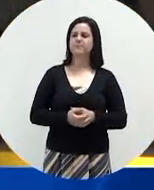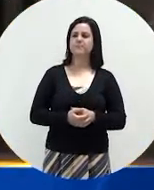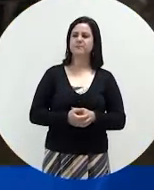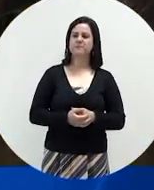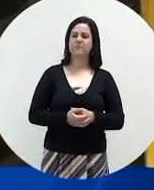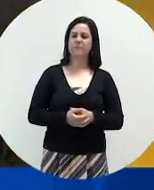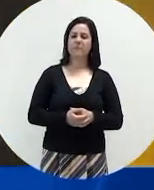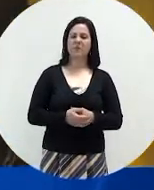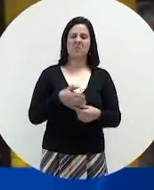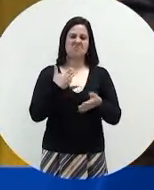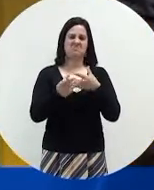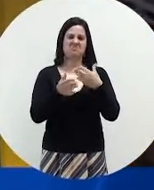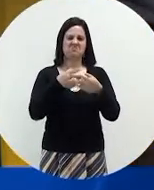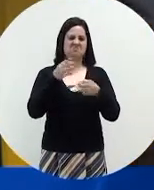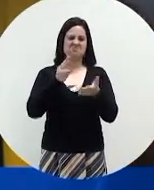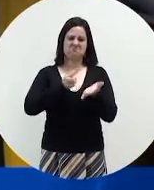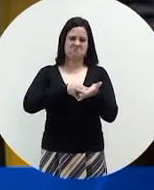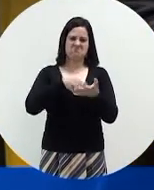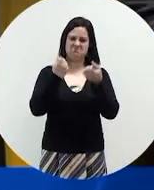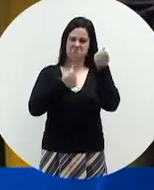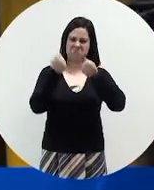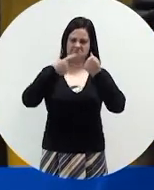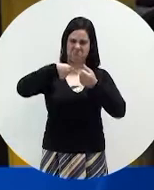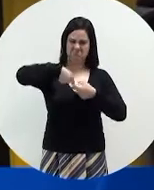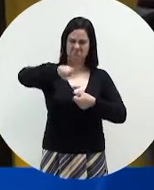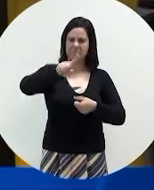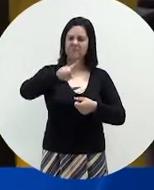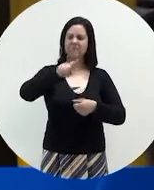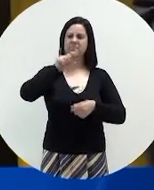É como se a gente